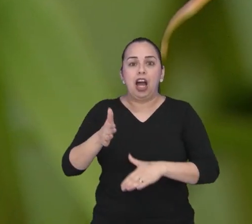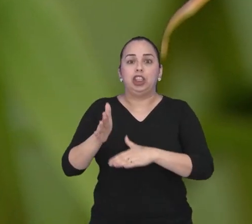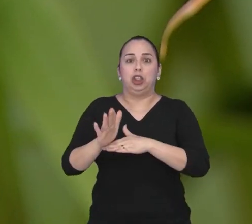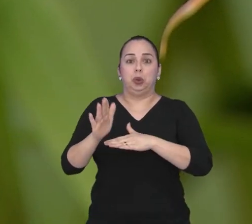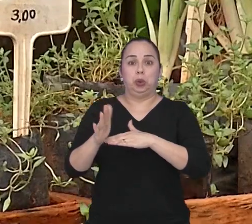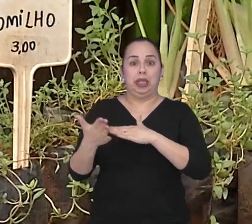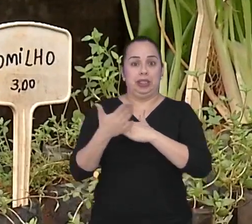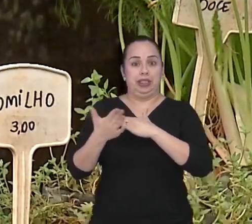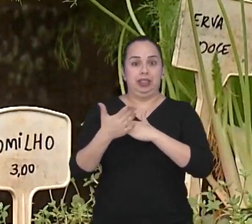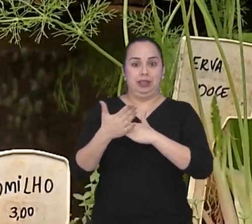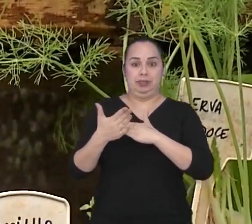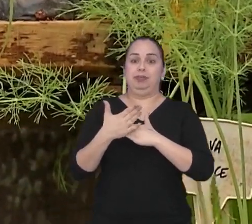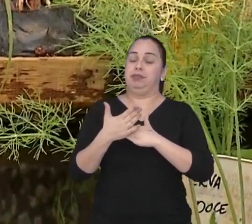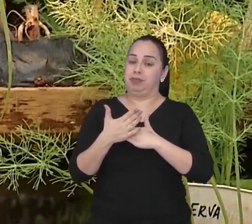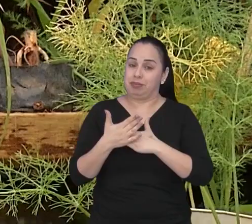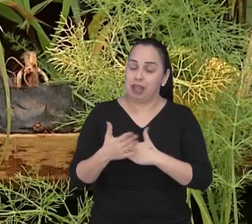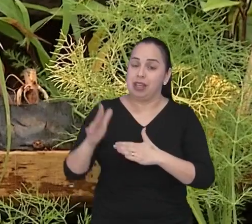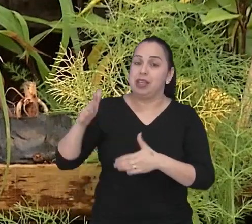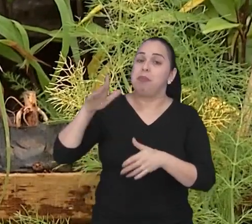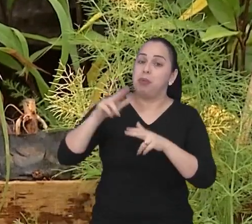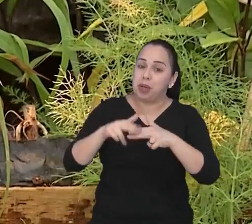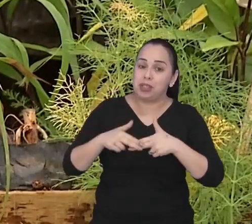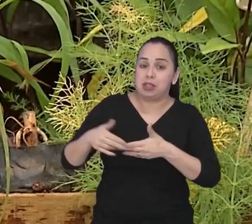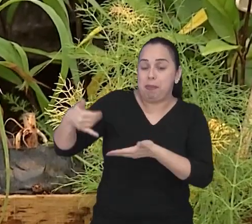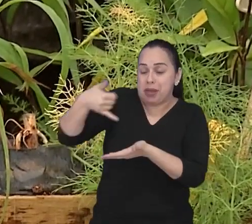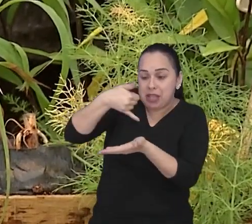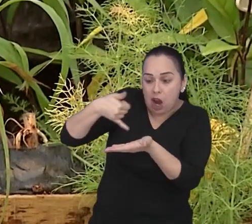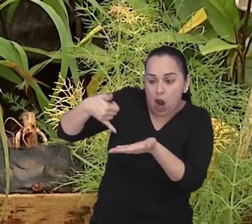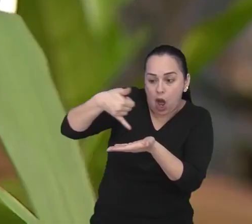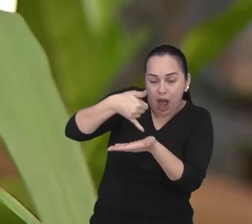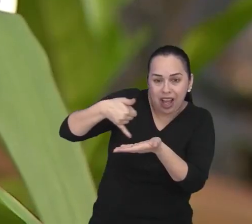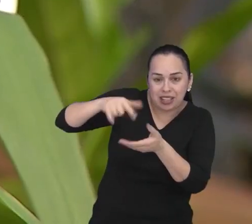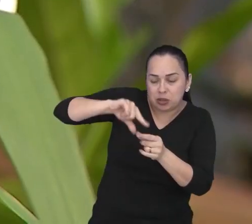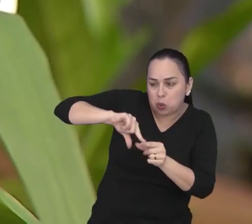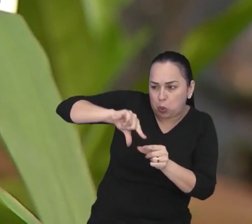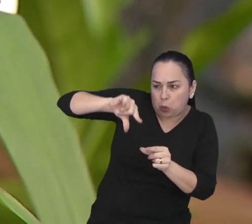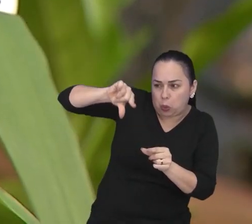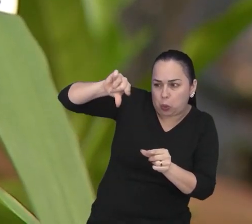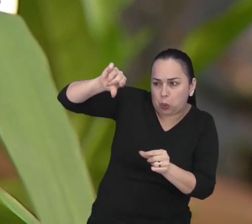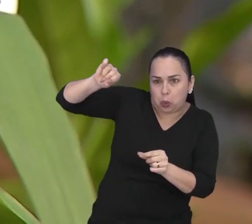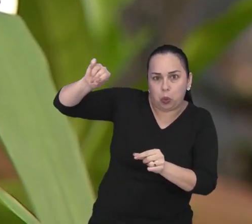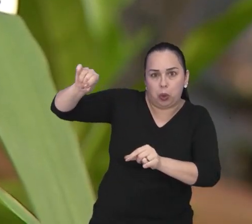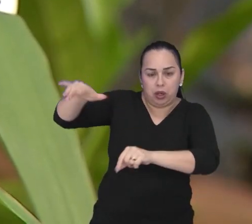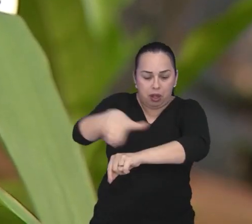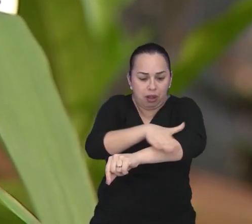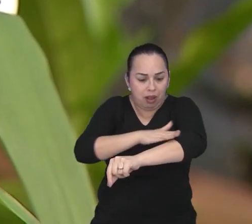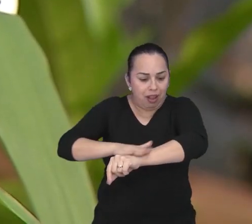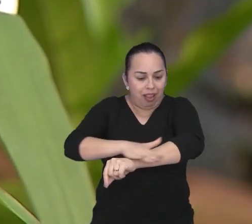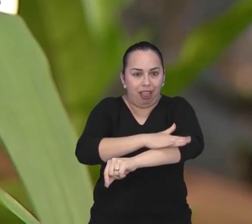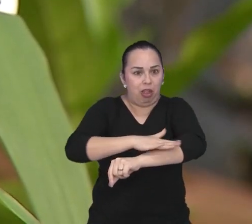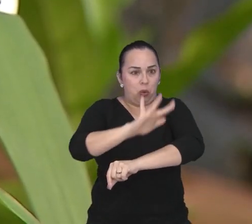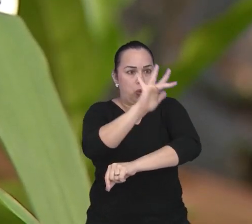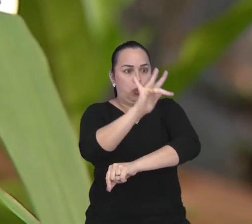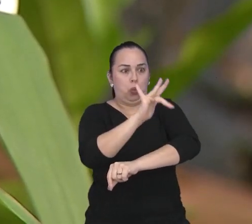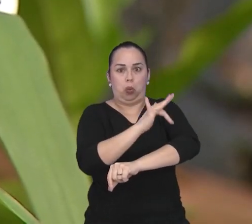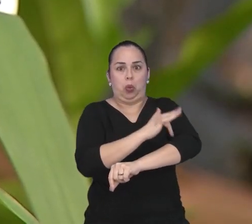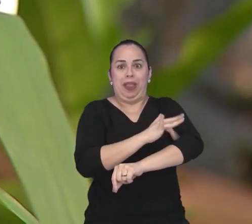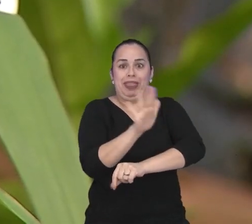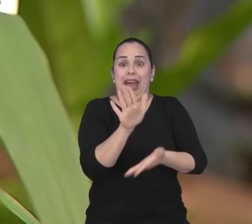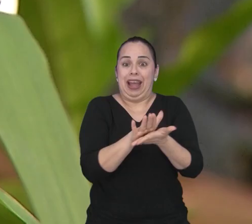repelente natural. E quando presente em óleos e outros produtos, a citronela ainda atua como um antifúngico